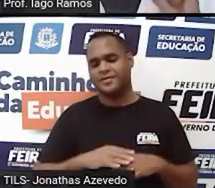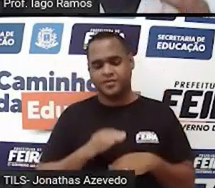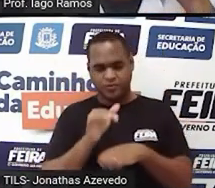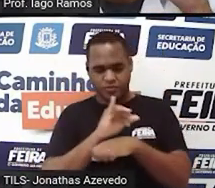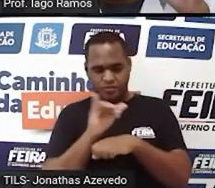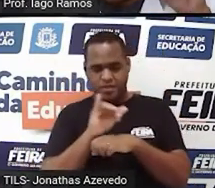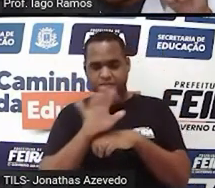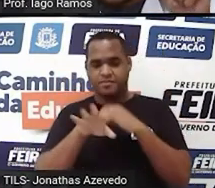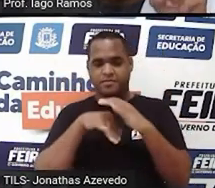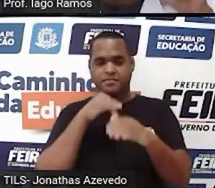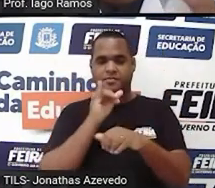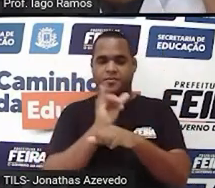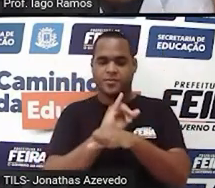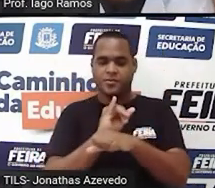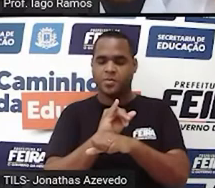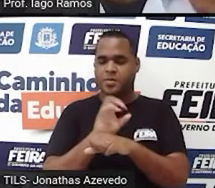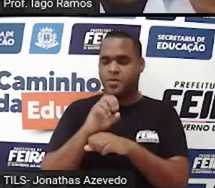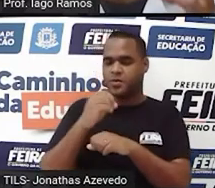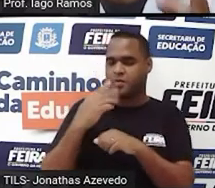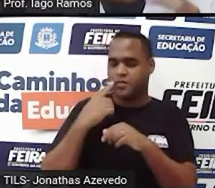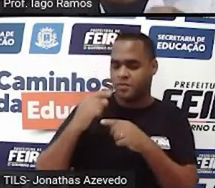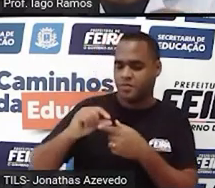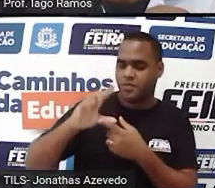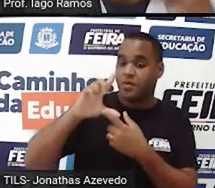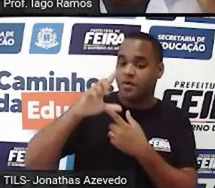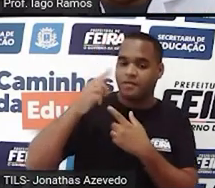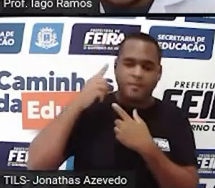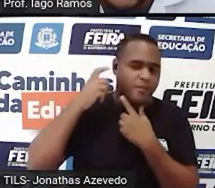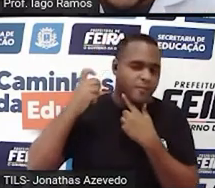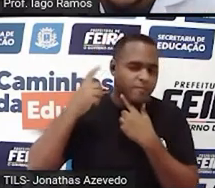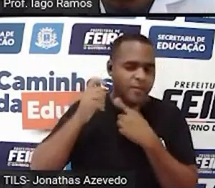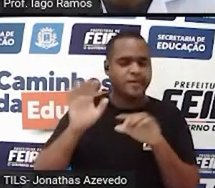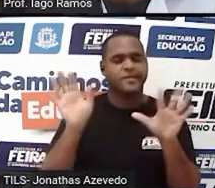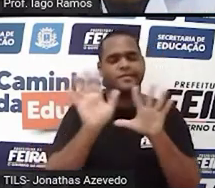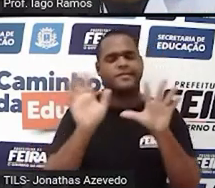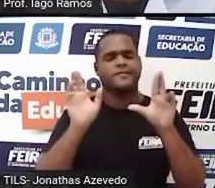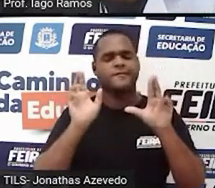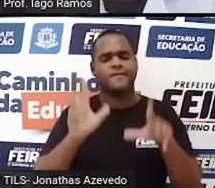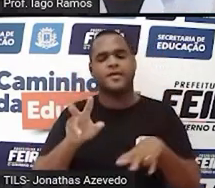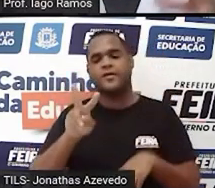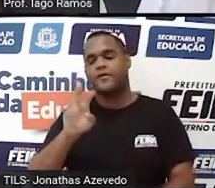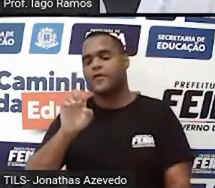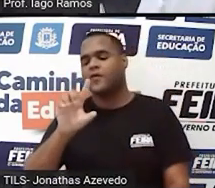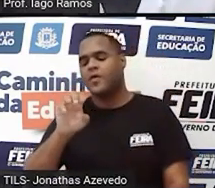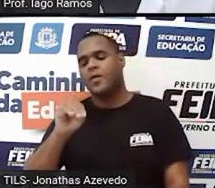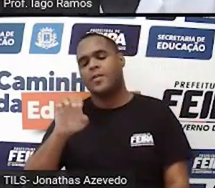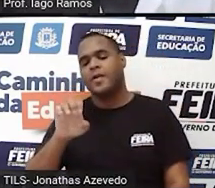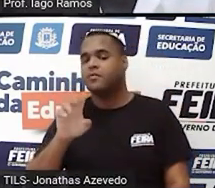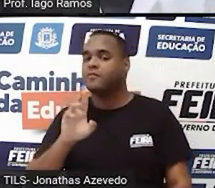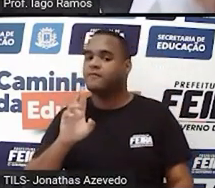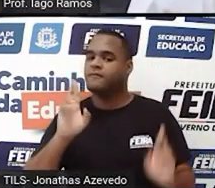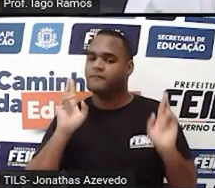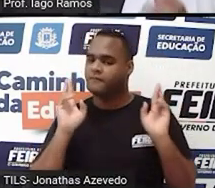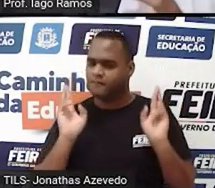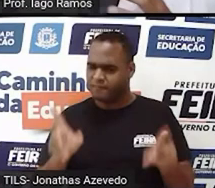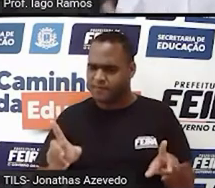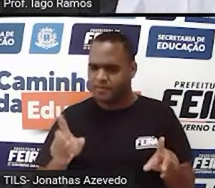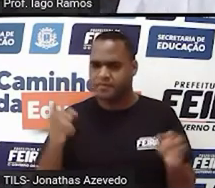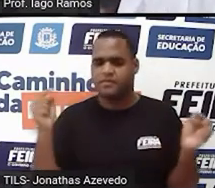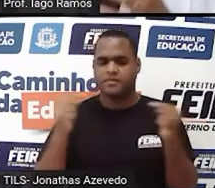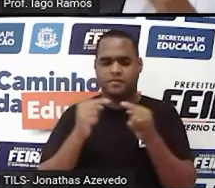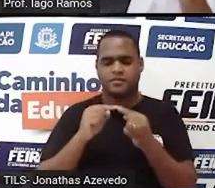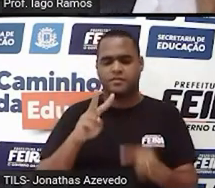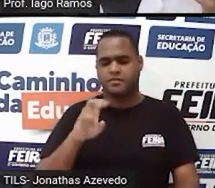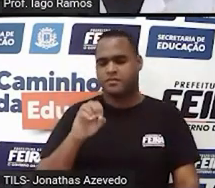YouTube né para aumentar ali o volume do som não esse volume aí é um outro volume é um volume